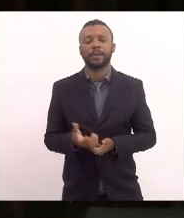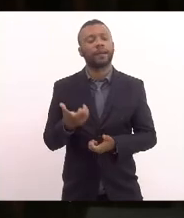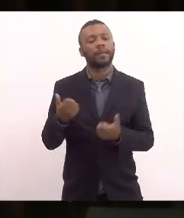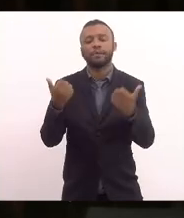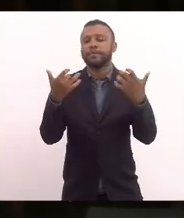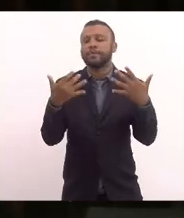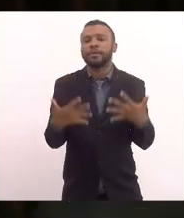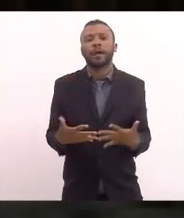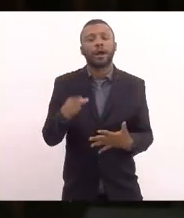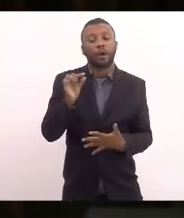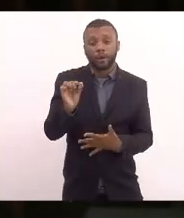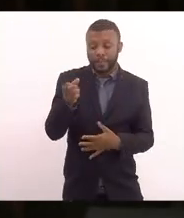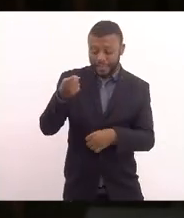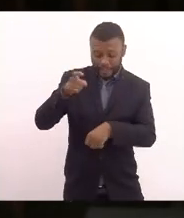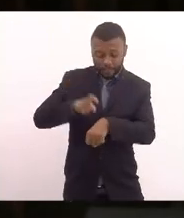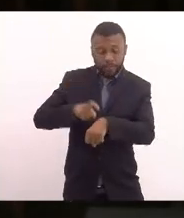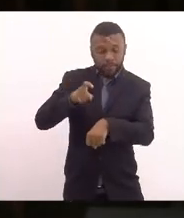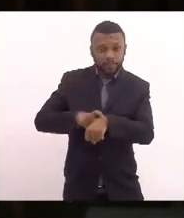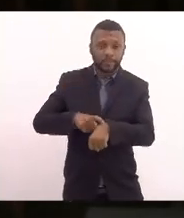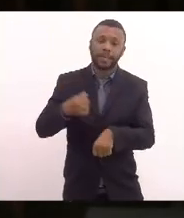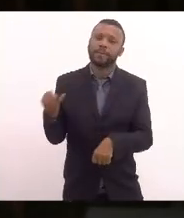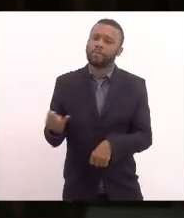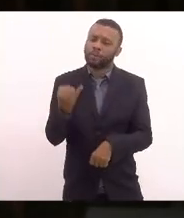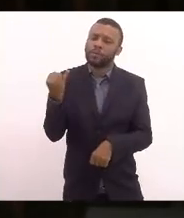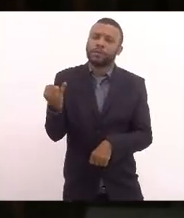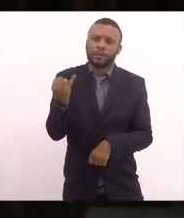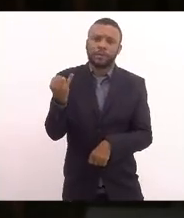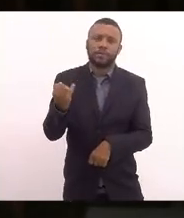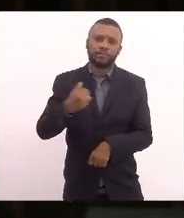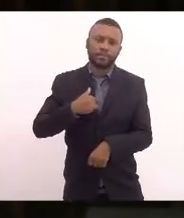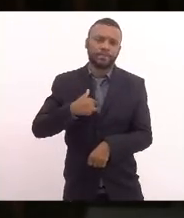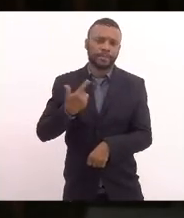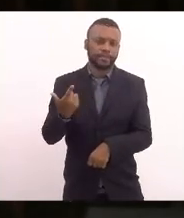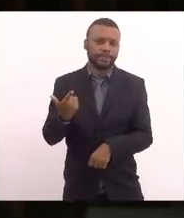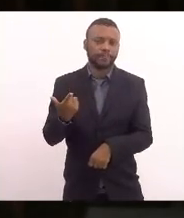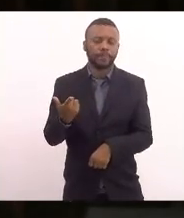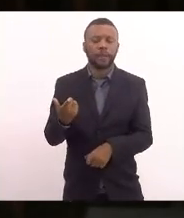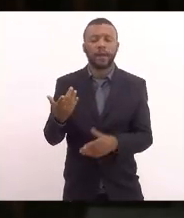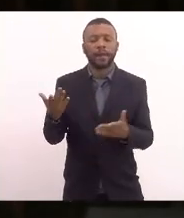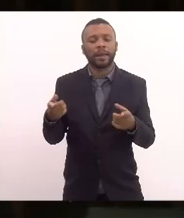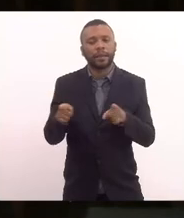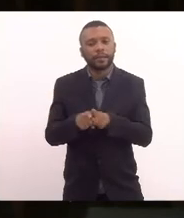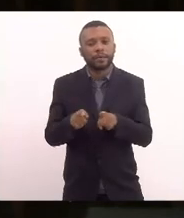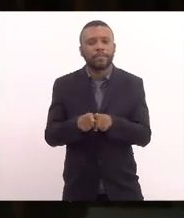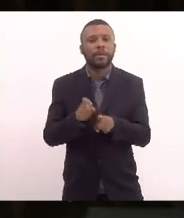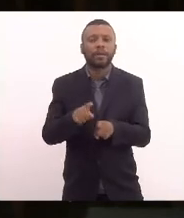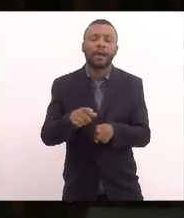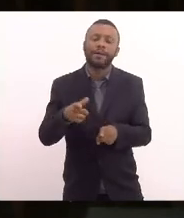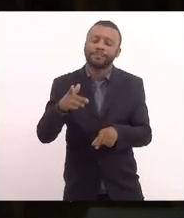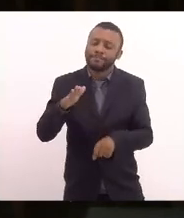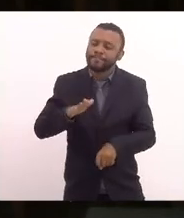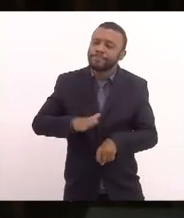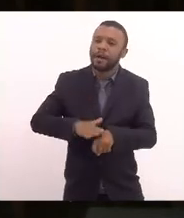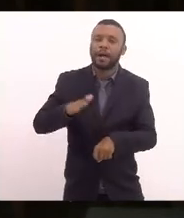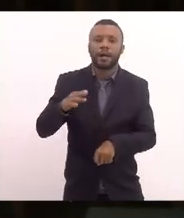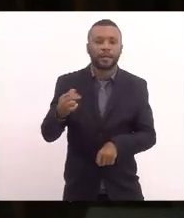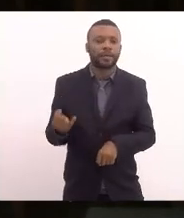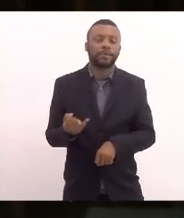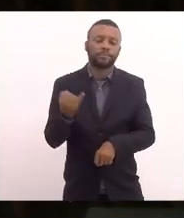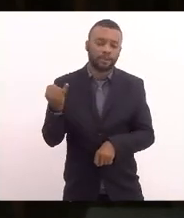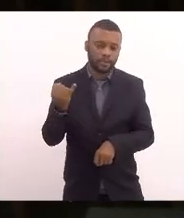esse momento é fundamental para mim e é muito mais importante do que